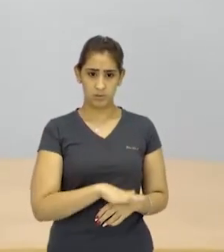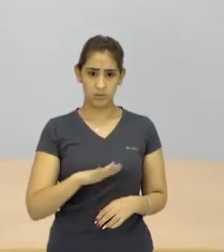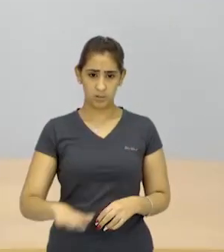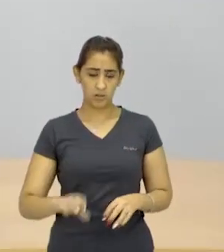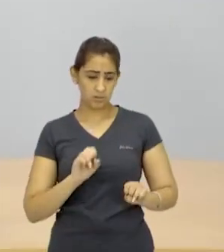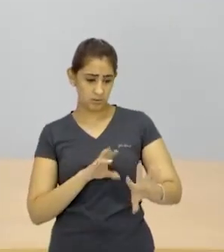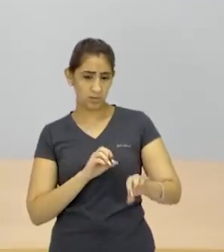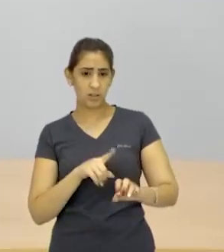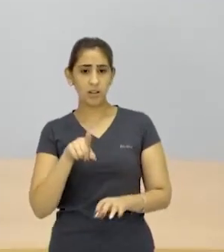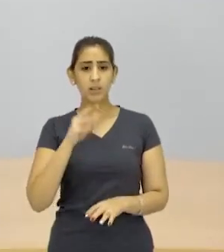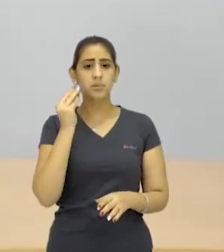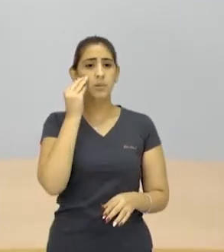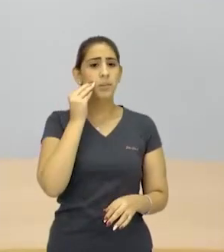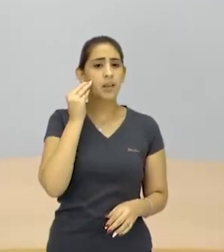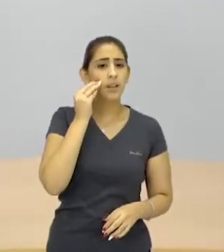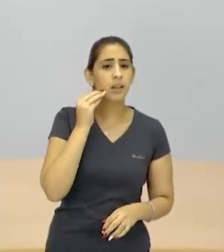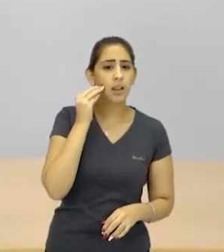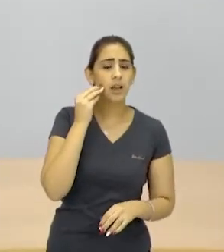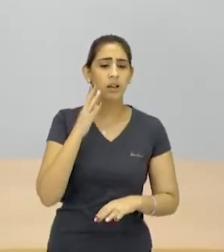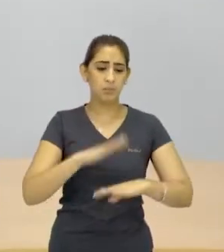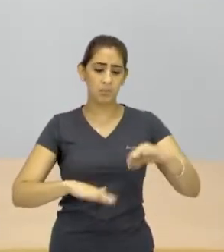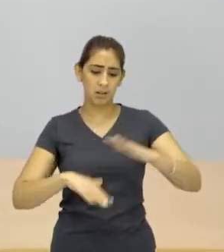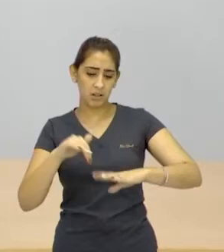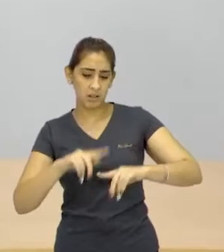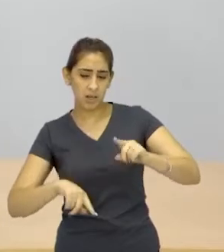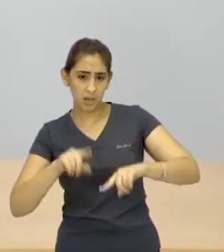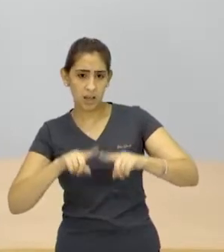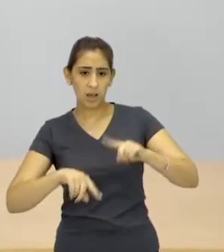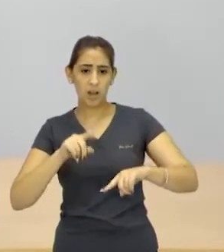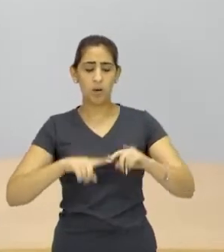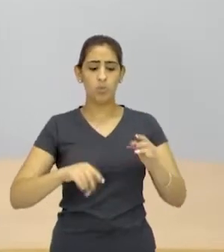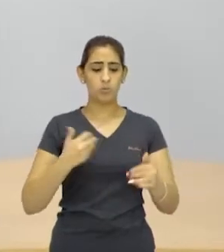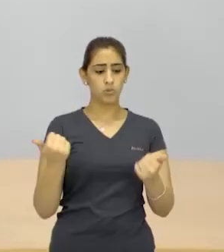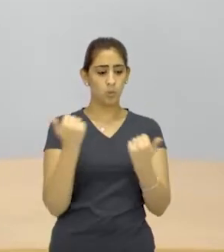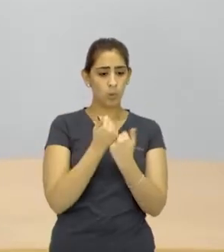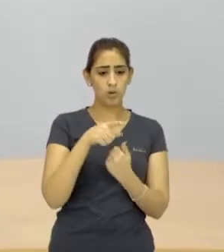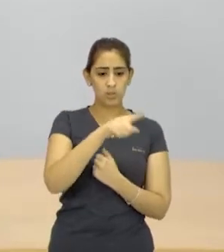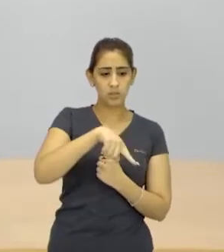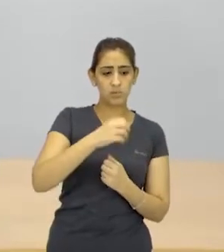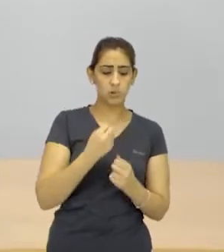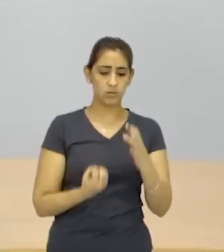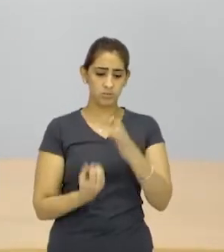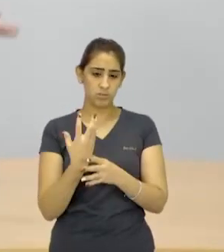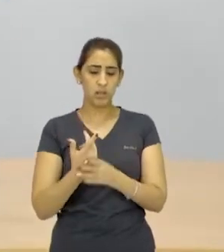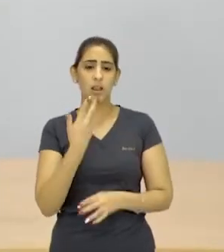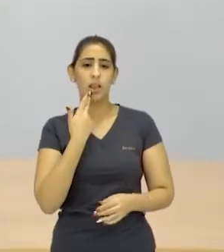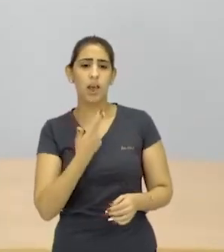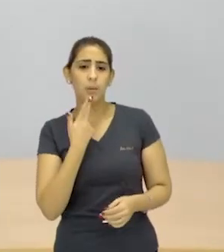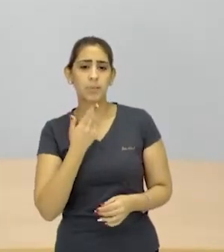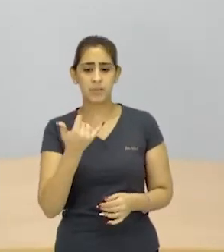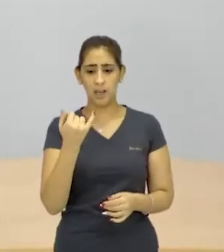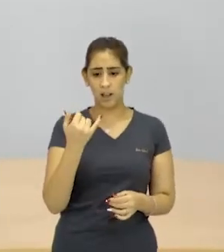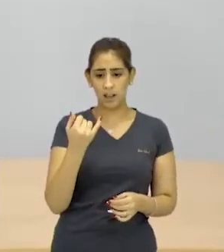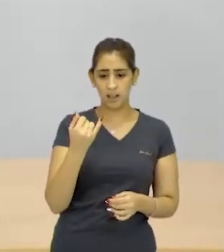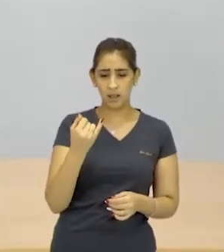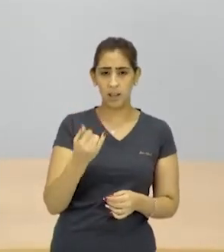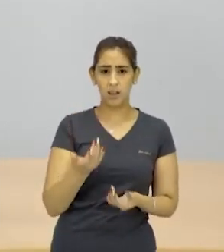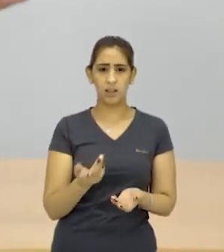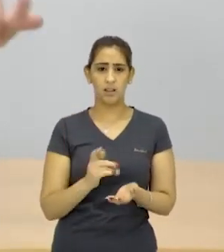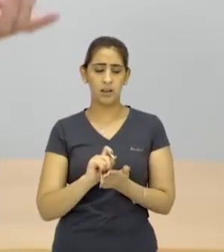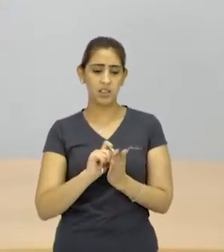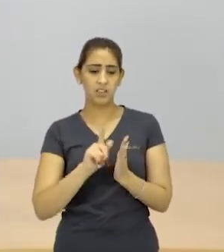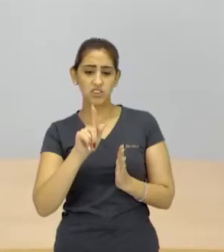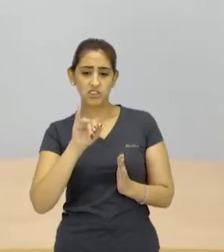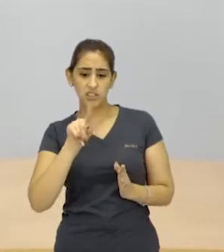experimentarem os materiais, os suportes que eles podem desenvolver. De repente ali tem a canetinha, tem o lápis de cor, tem a aquarela, né, tem a